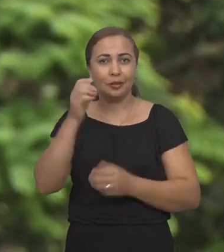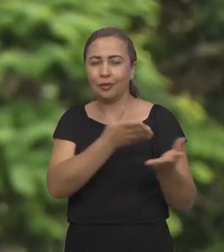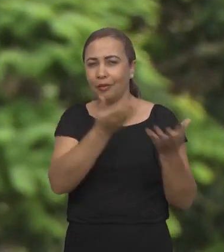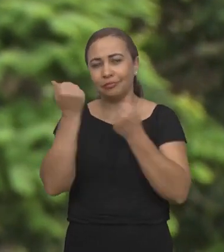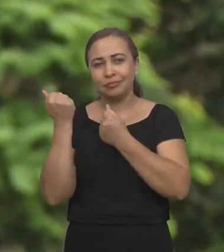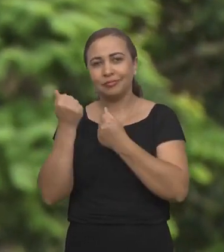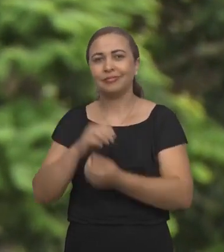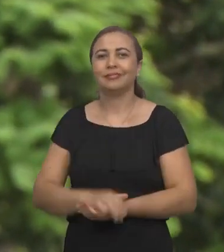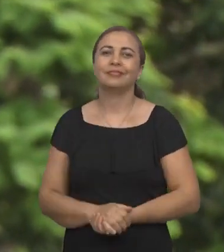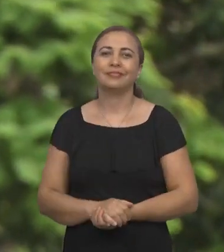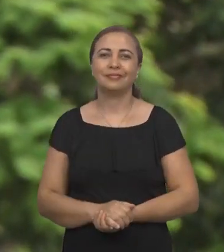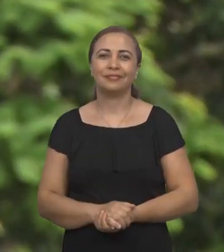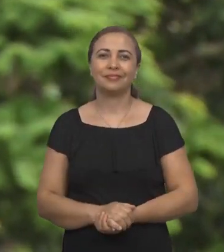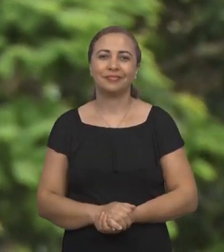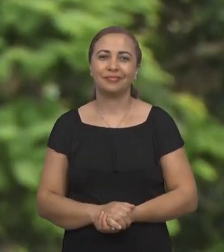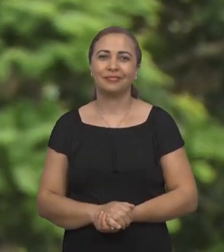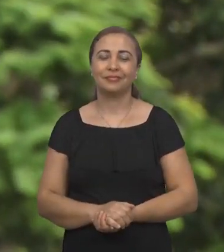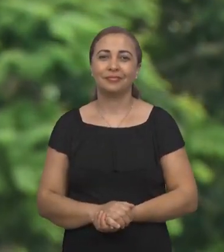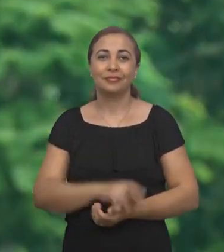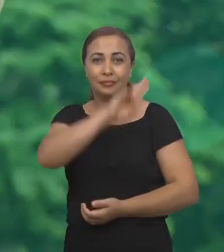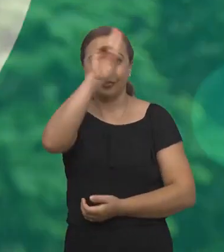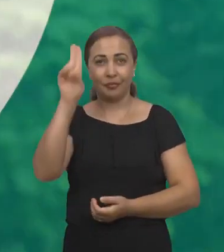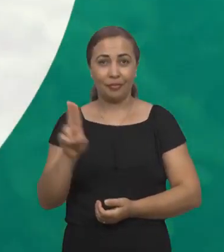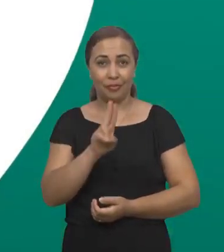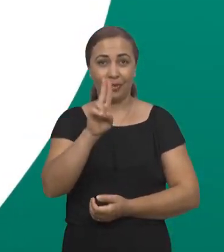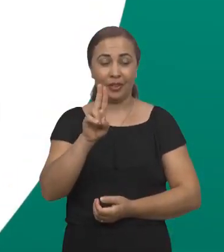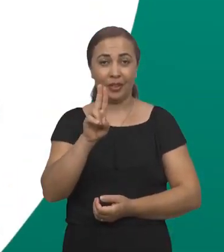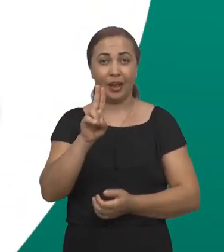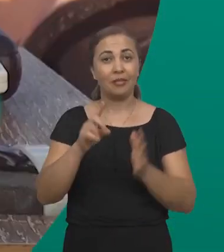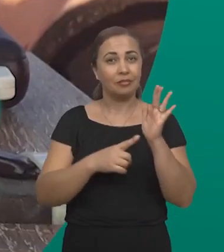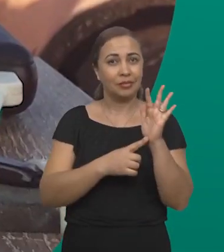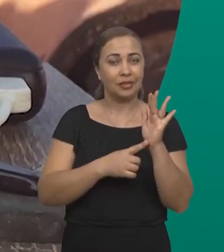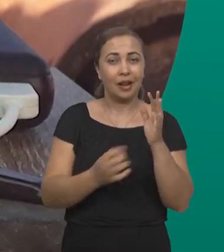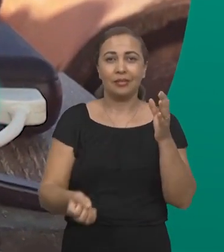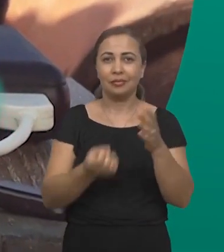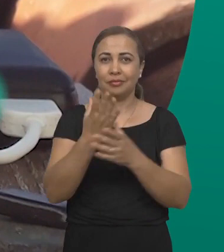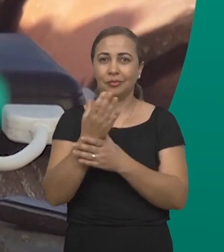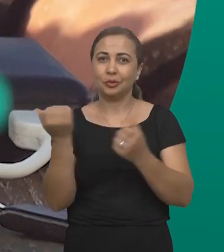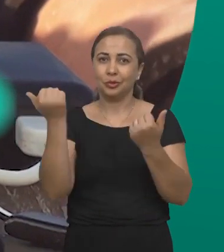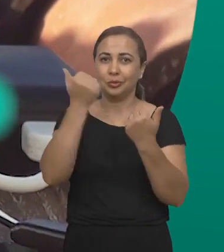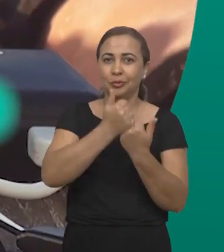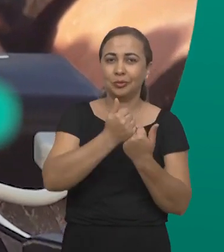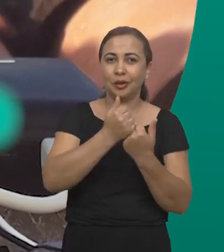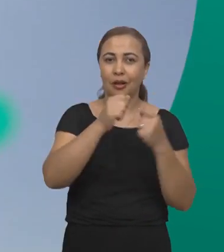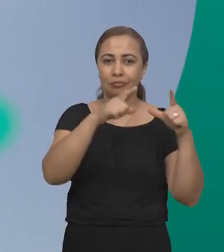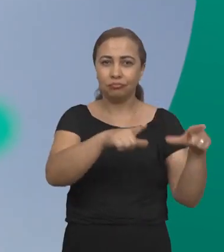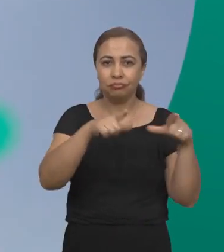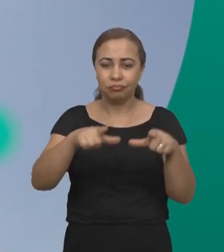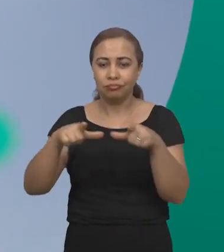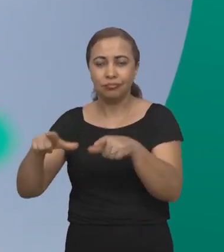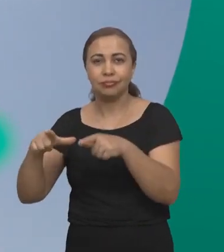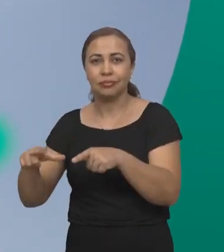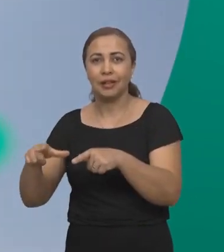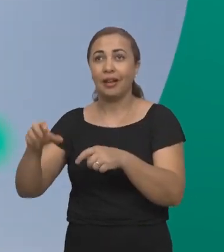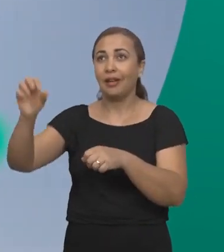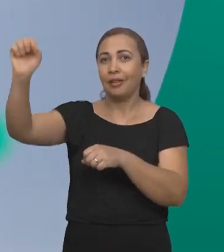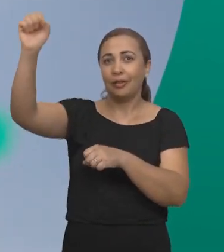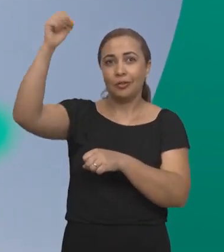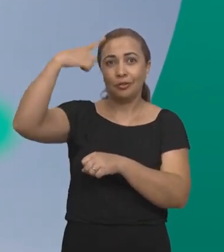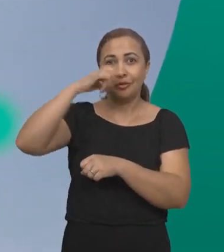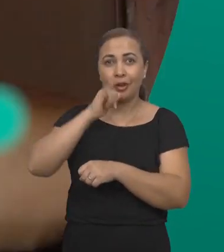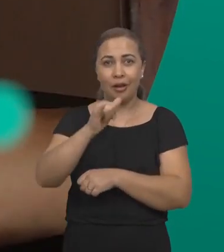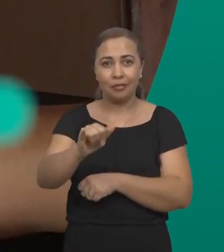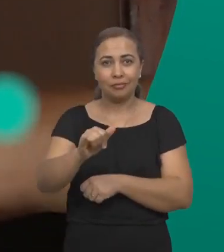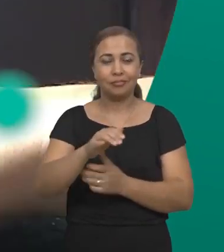no Nordeste. Vem com a gente conferir. Universidade Federal da Paraíba cria substituto de painéis fotovoltaicos